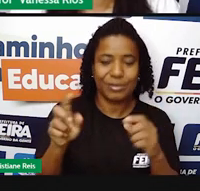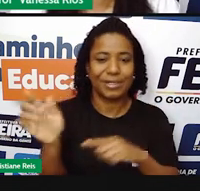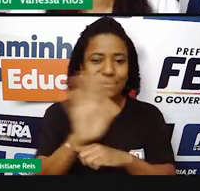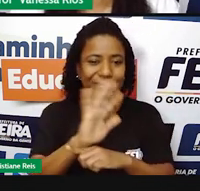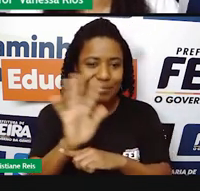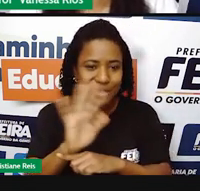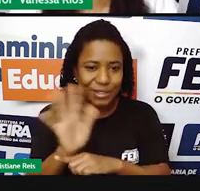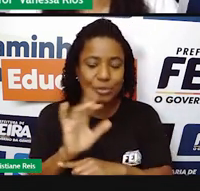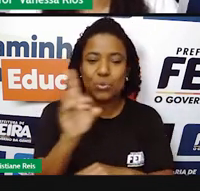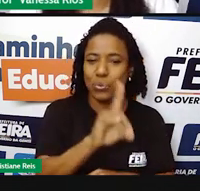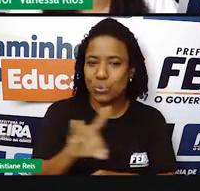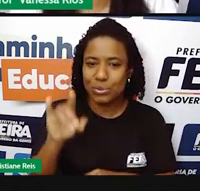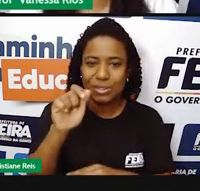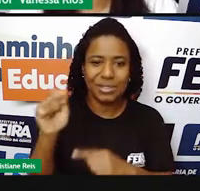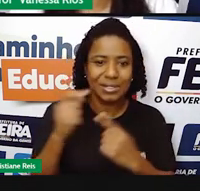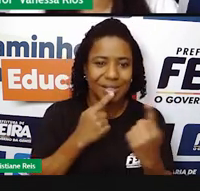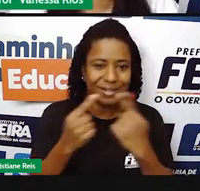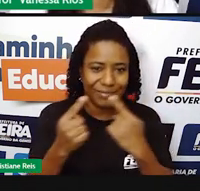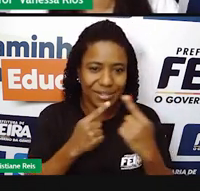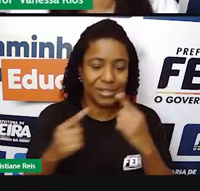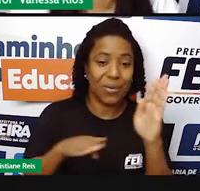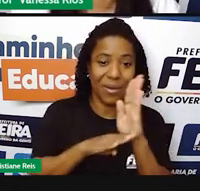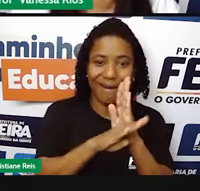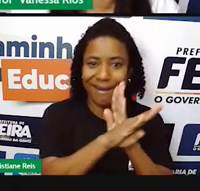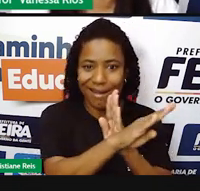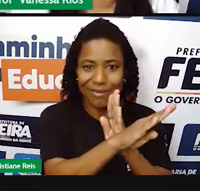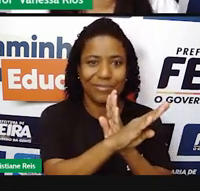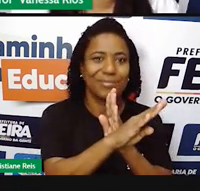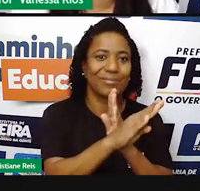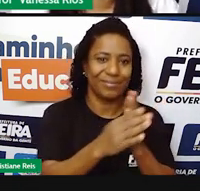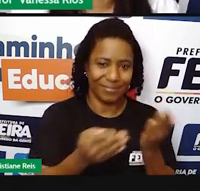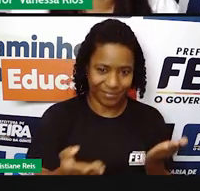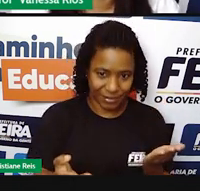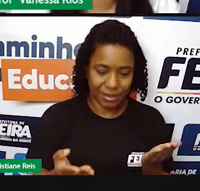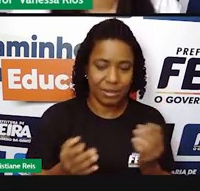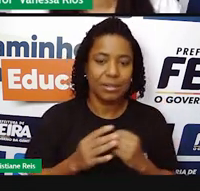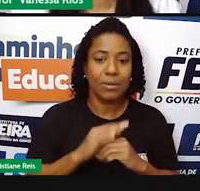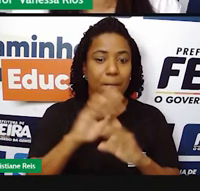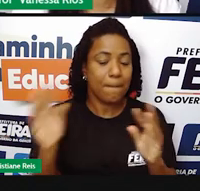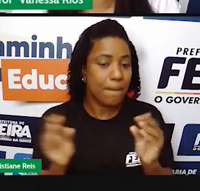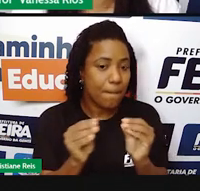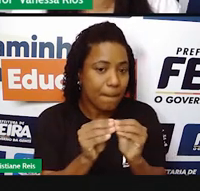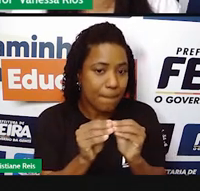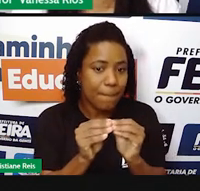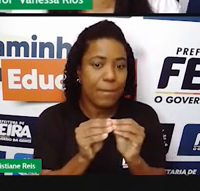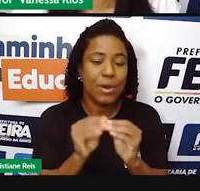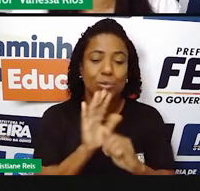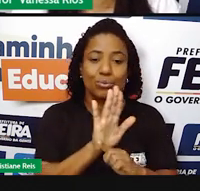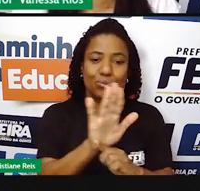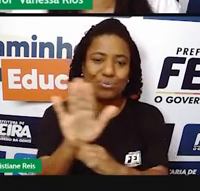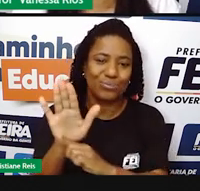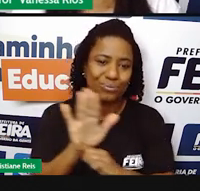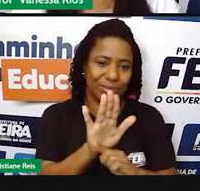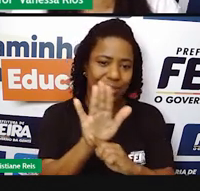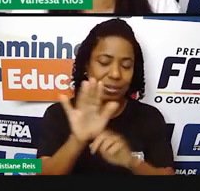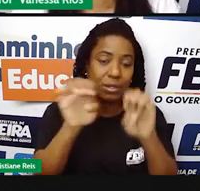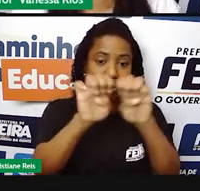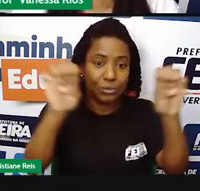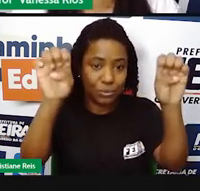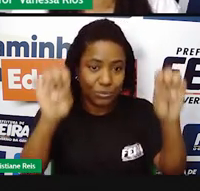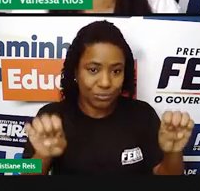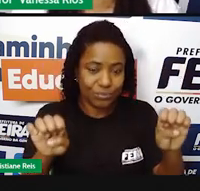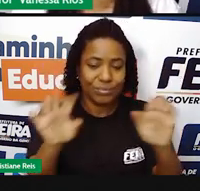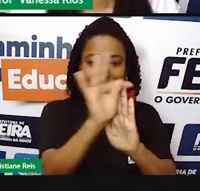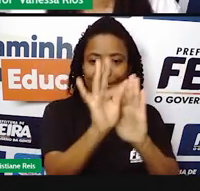com gráficos, com entrevistas. Mas, normalmente, esses elementos eles fazem parte da estrutura, da organização do texto